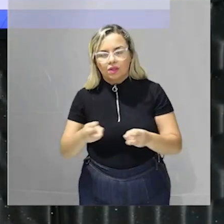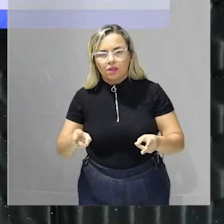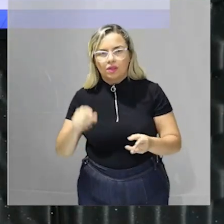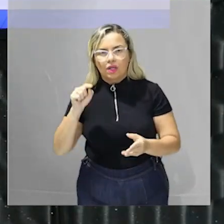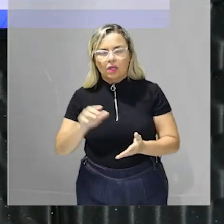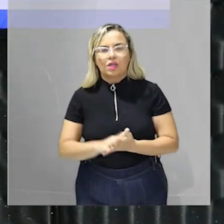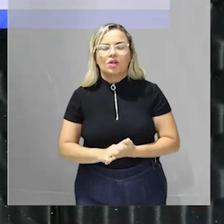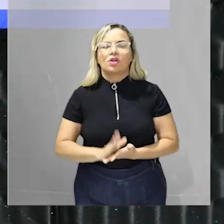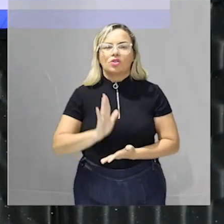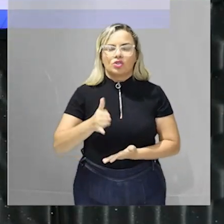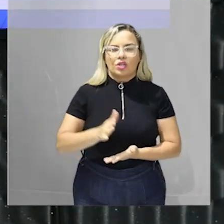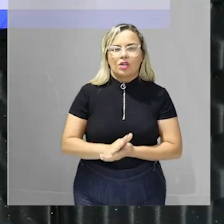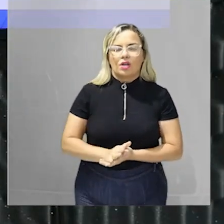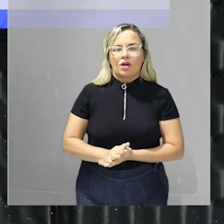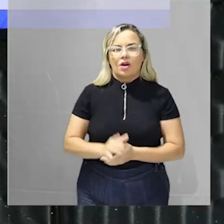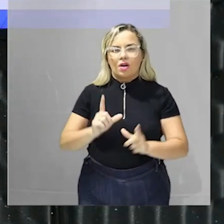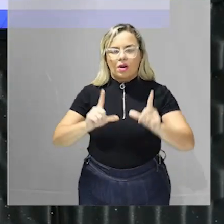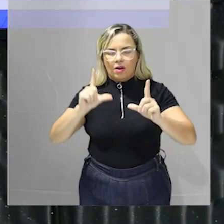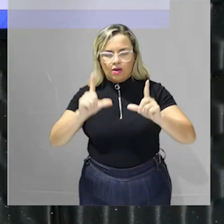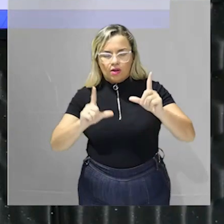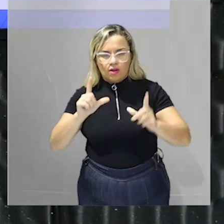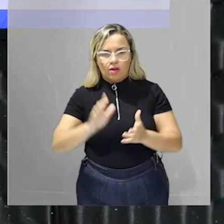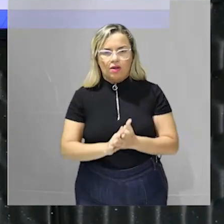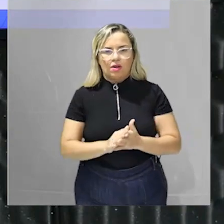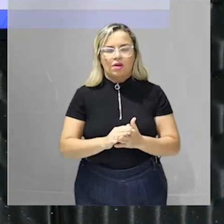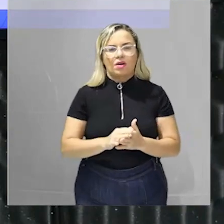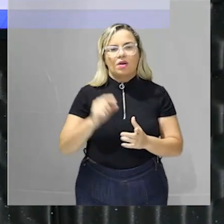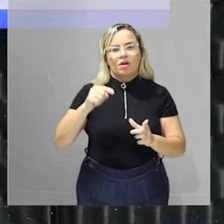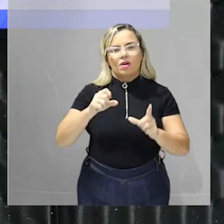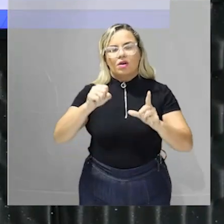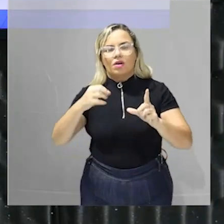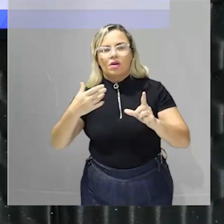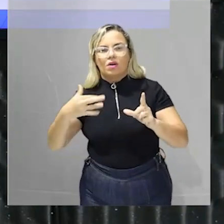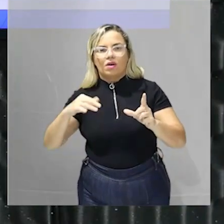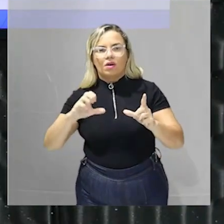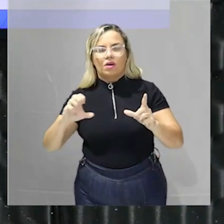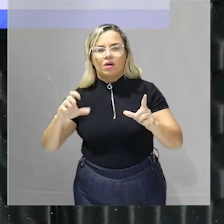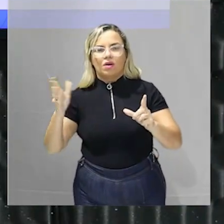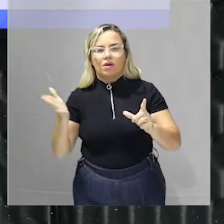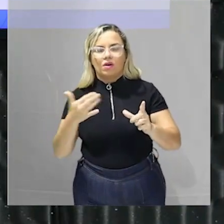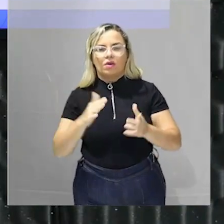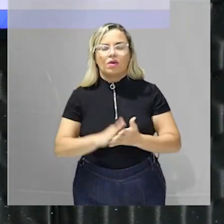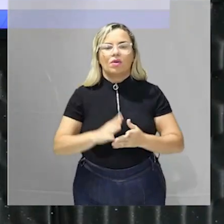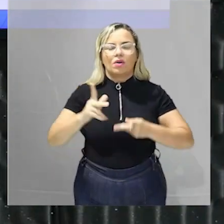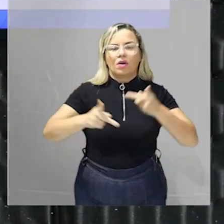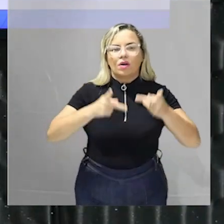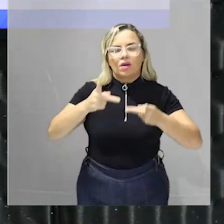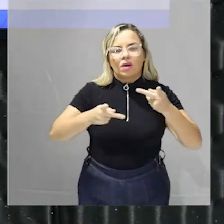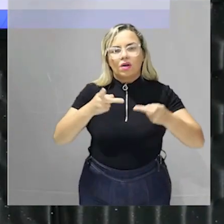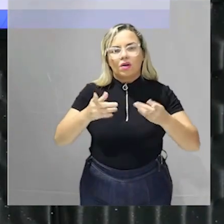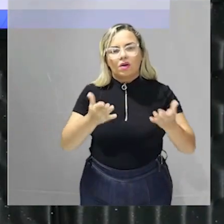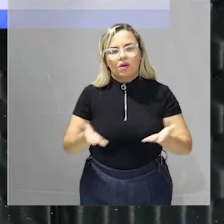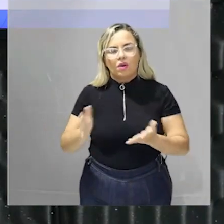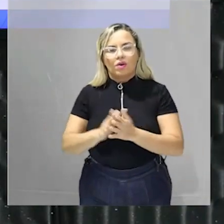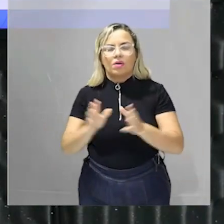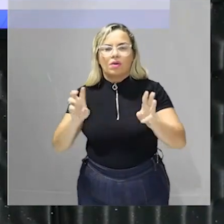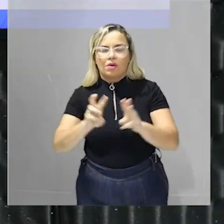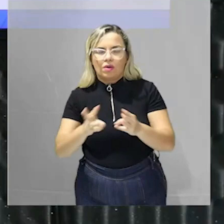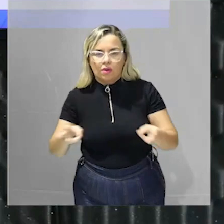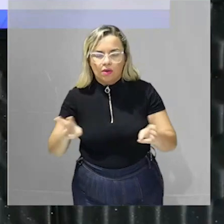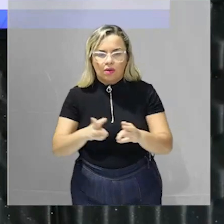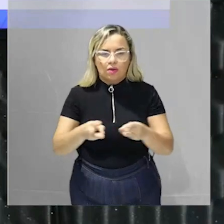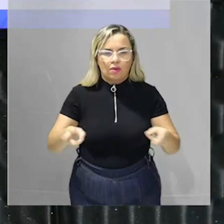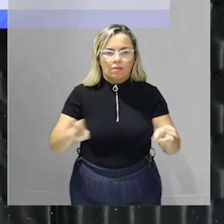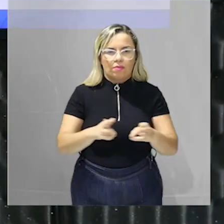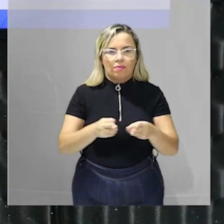muito boa, que vocês vão aumentar bastante o vocabulário de vocês, Lerina Flow. Pois é, que tem uma música de